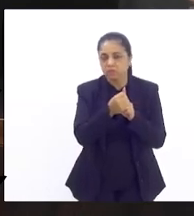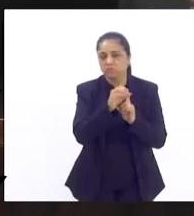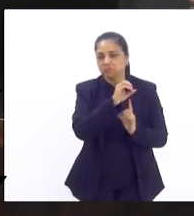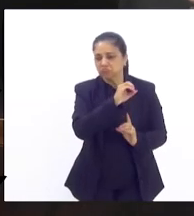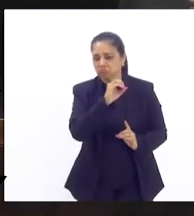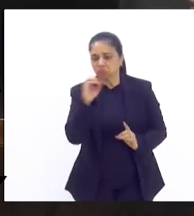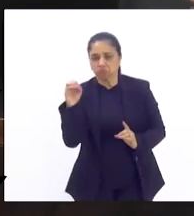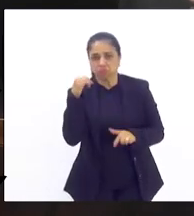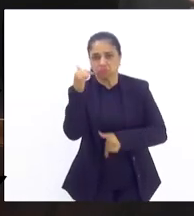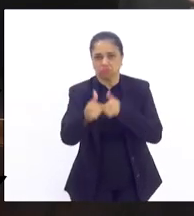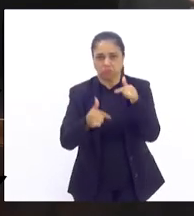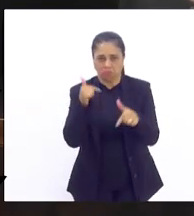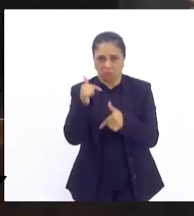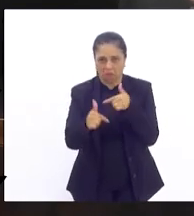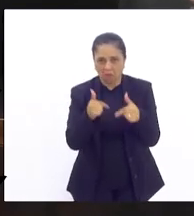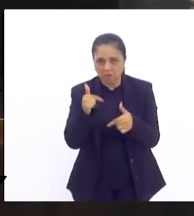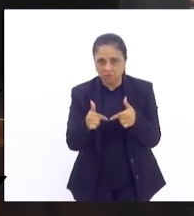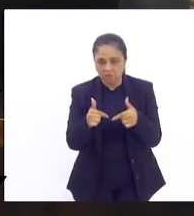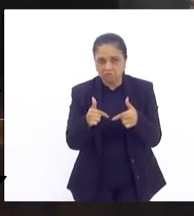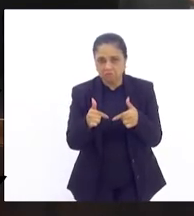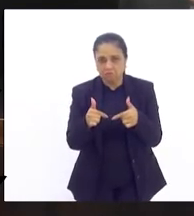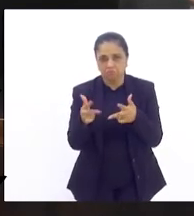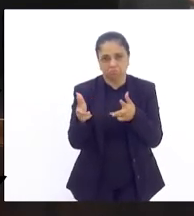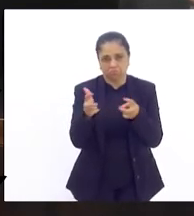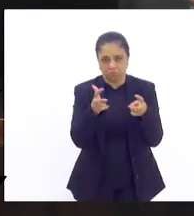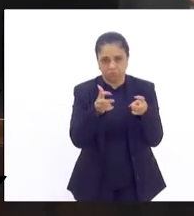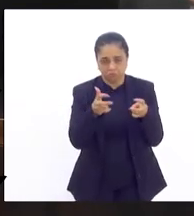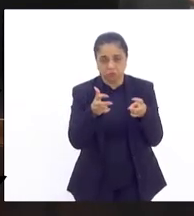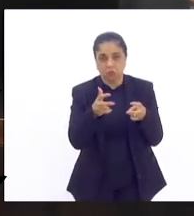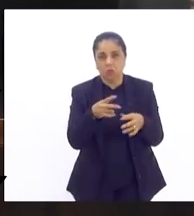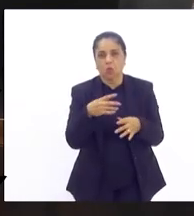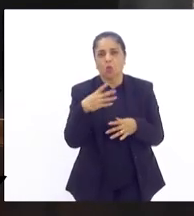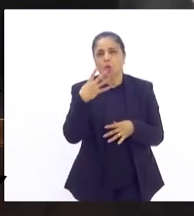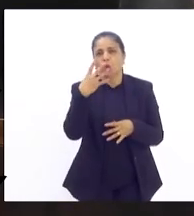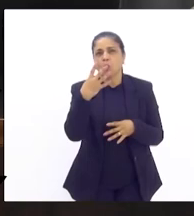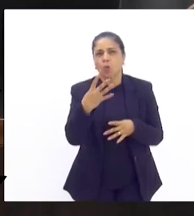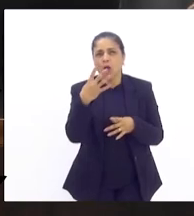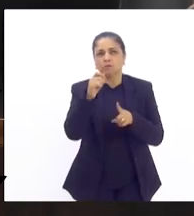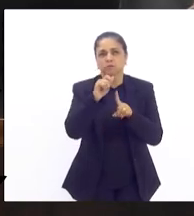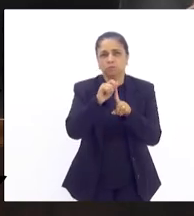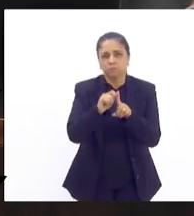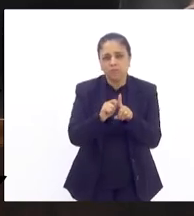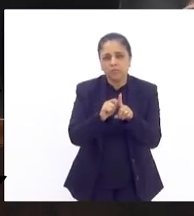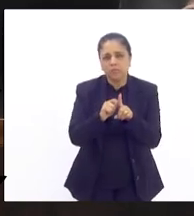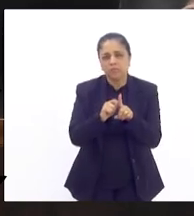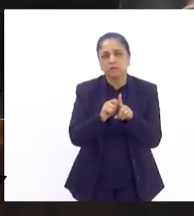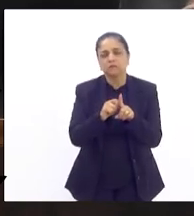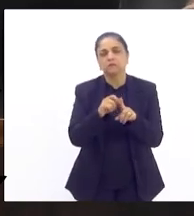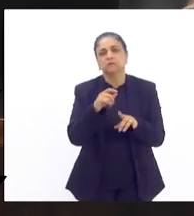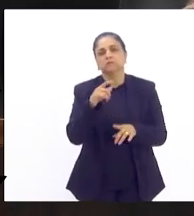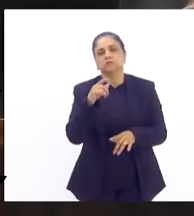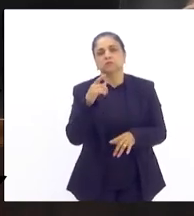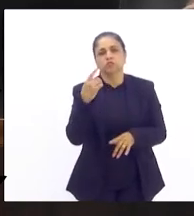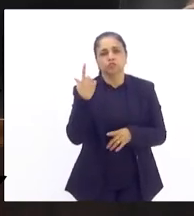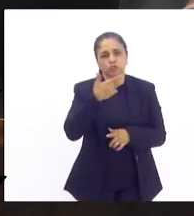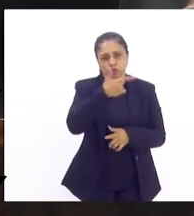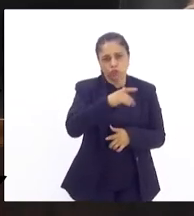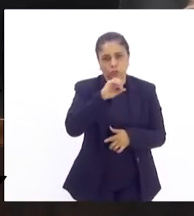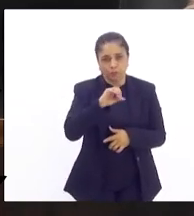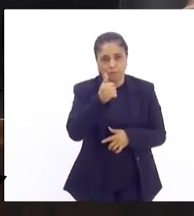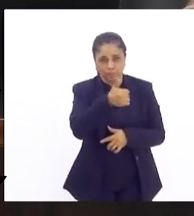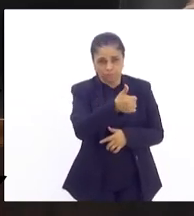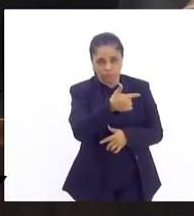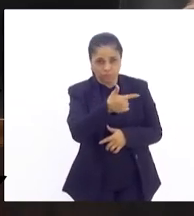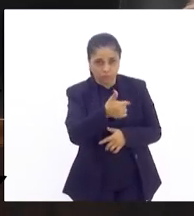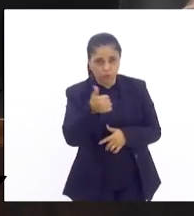zero. No quarto trimestre de 2021, o preço médio por